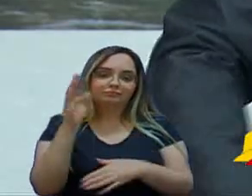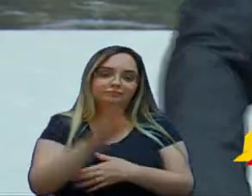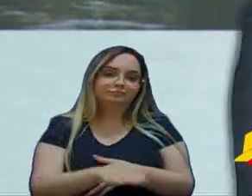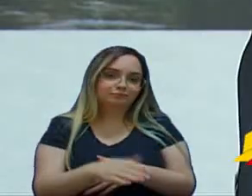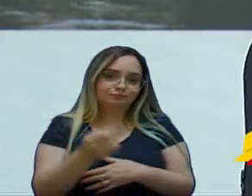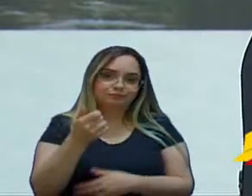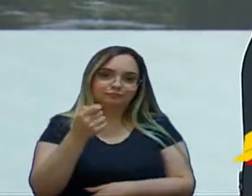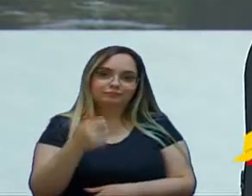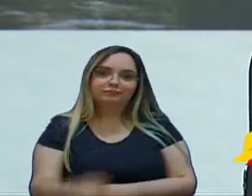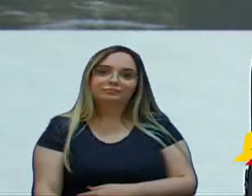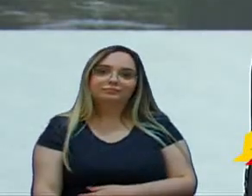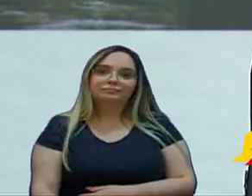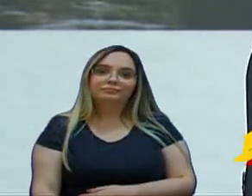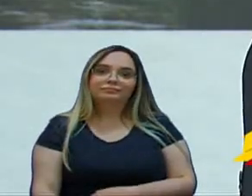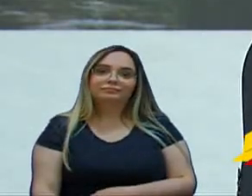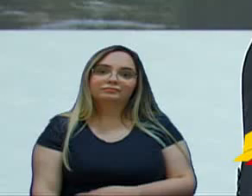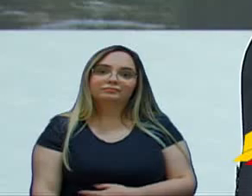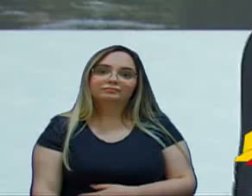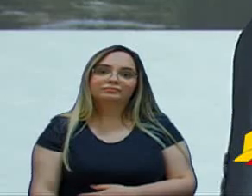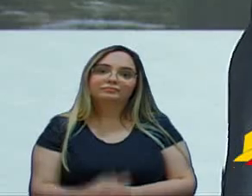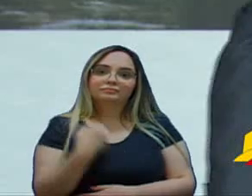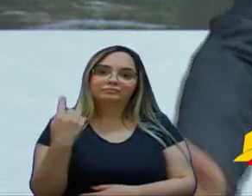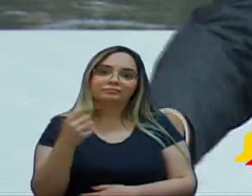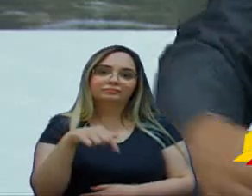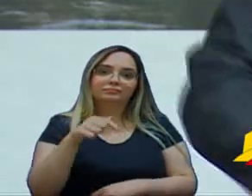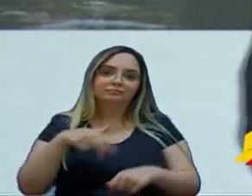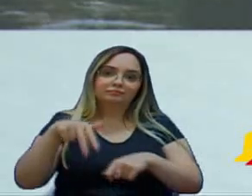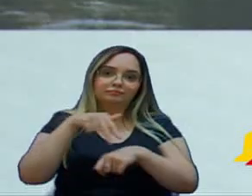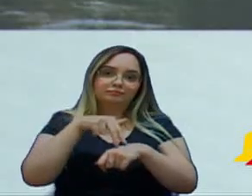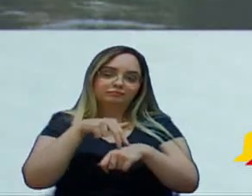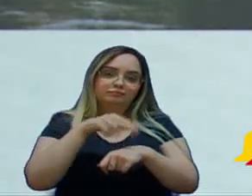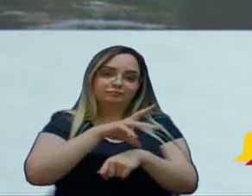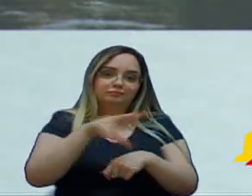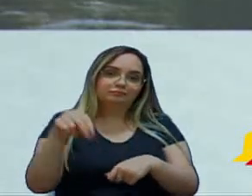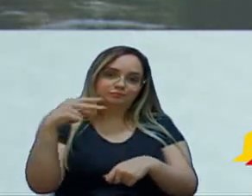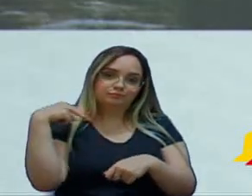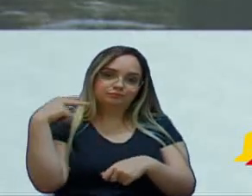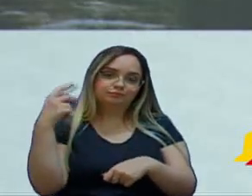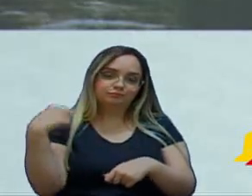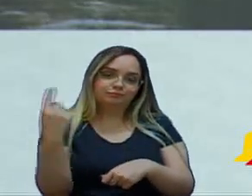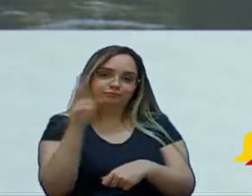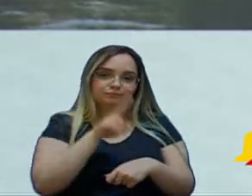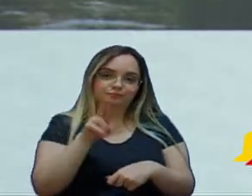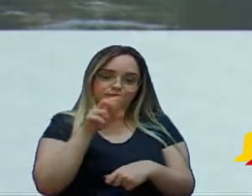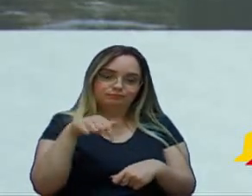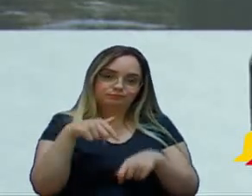Deus. A tribuna, né, como todos os vereadores aqui, tem esse momento